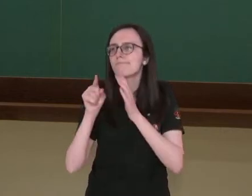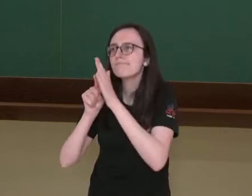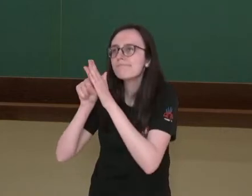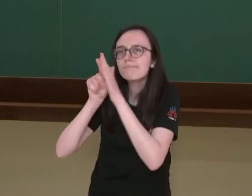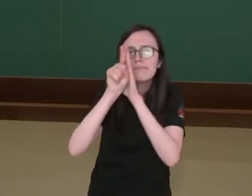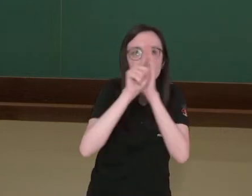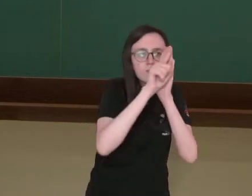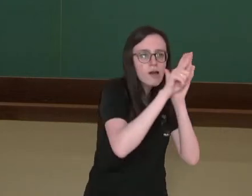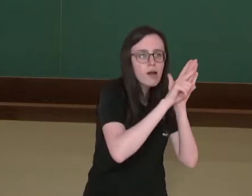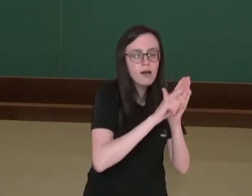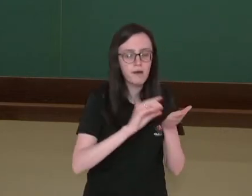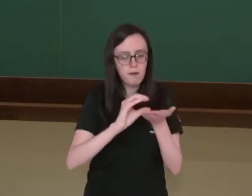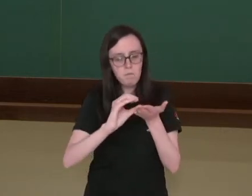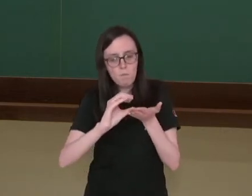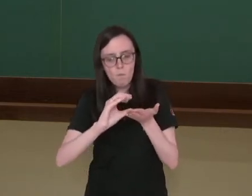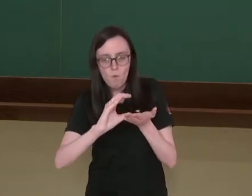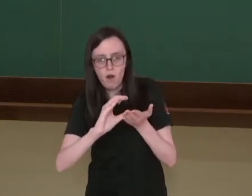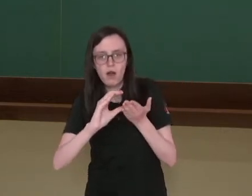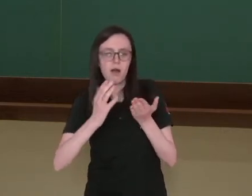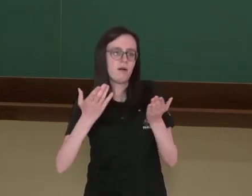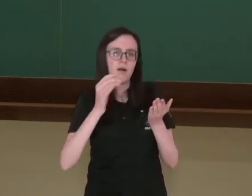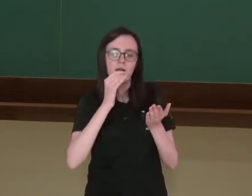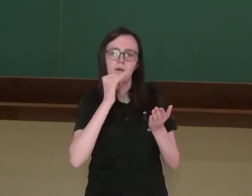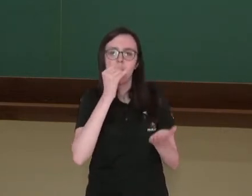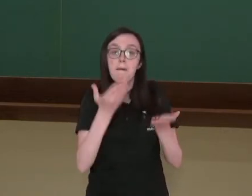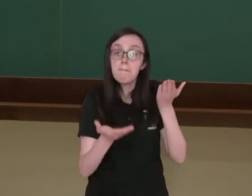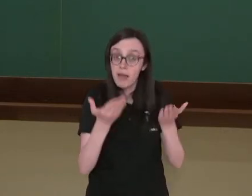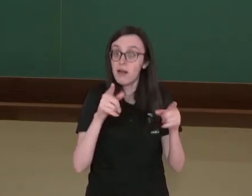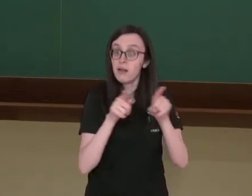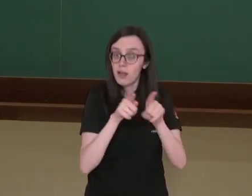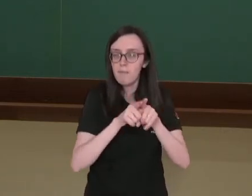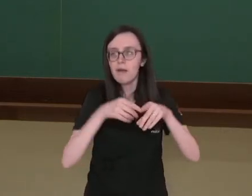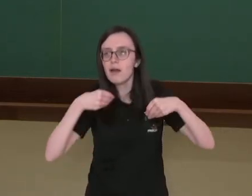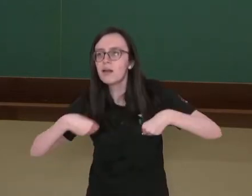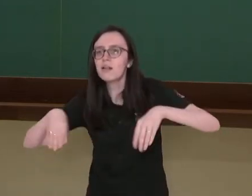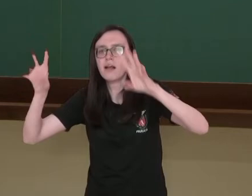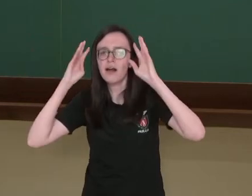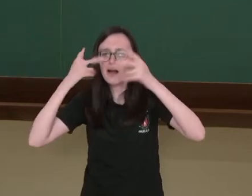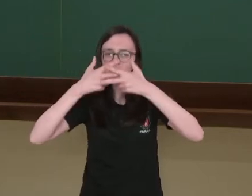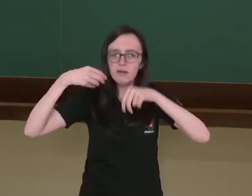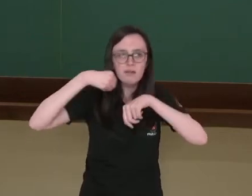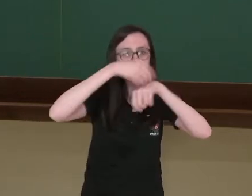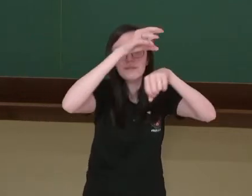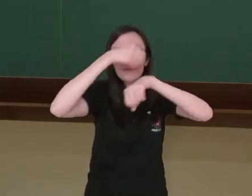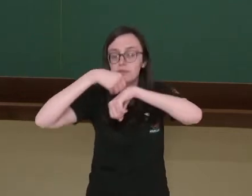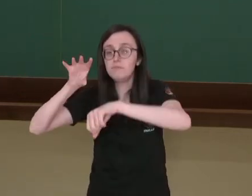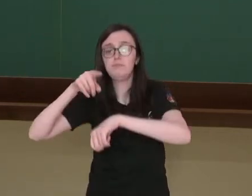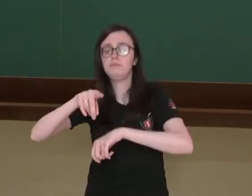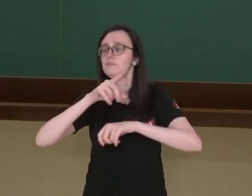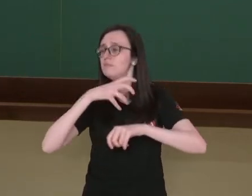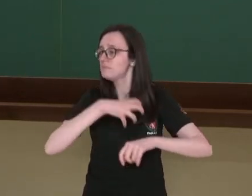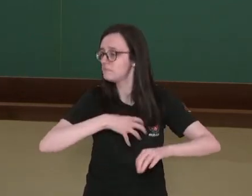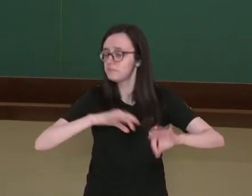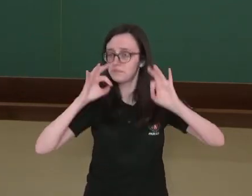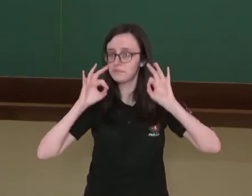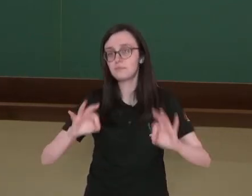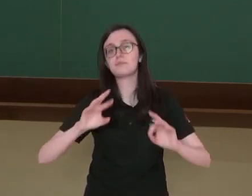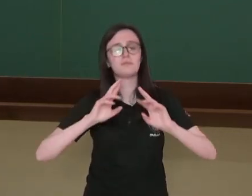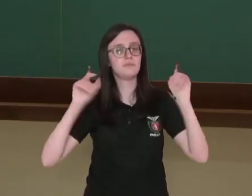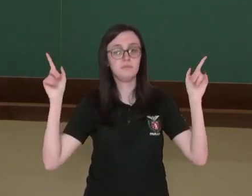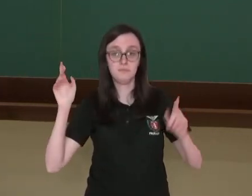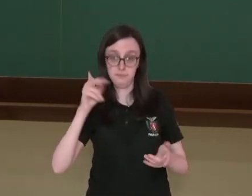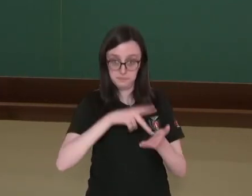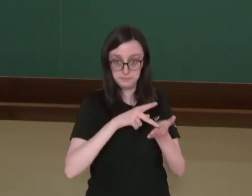da massa desse livro, que, por exemplo, em relação a peso, para transporte, porque isso vai diferenciar totalmente o produto,